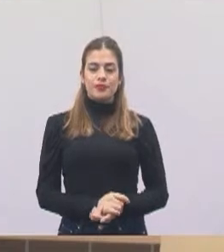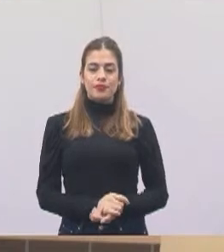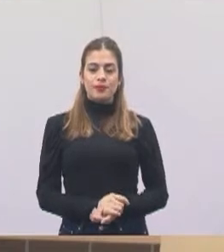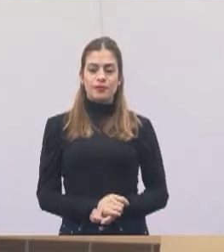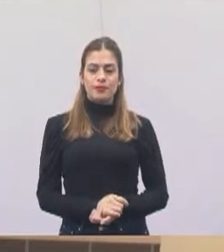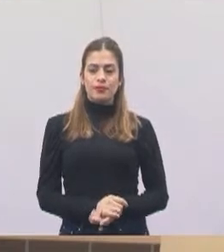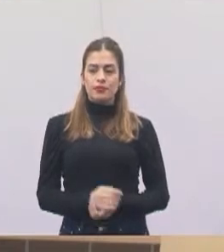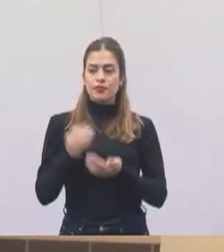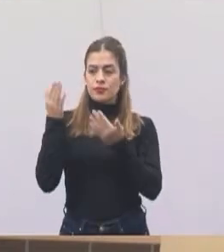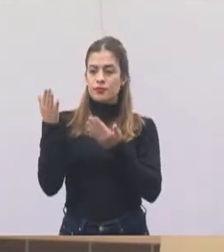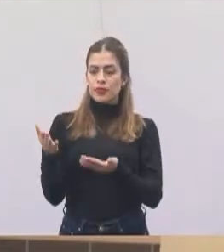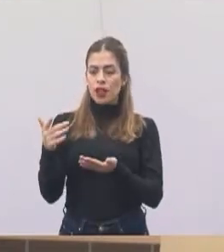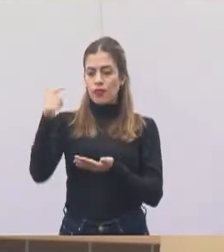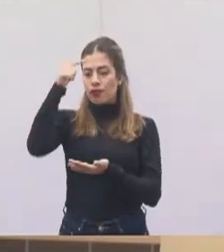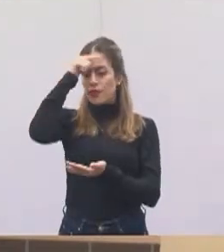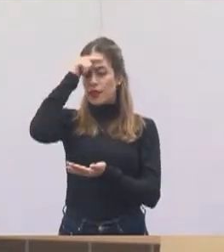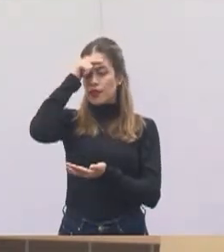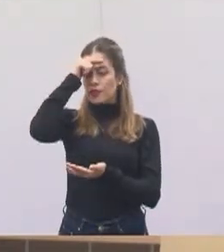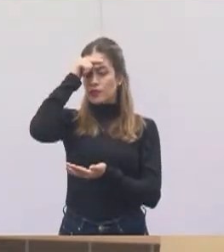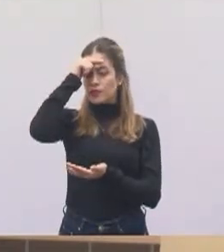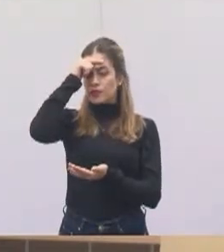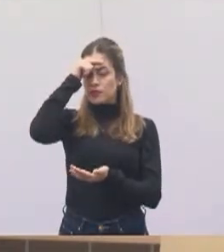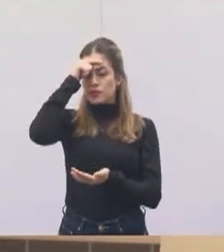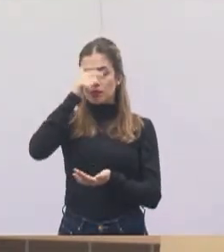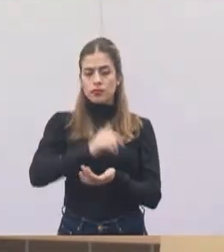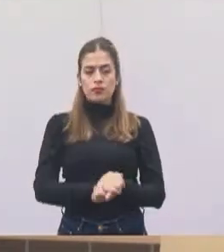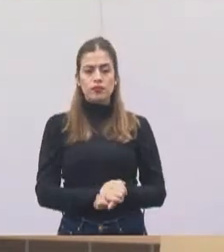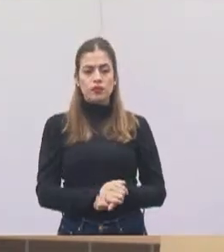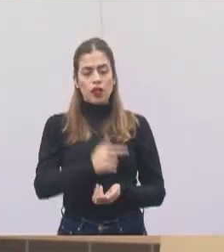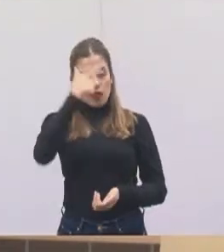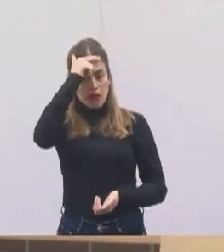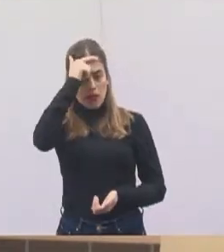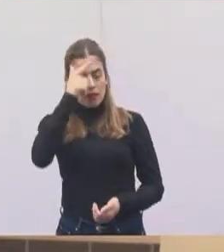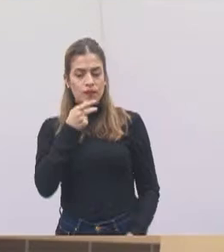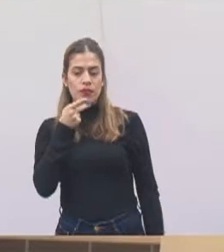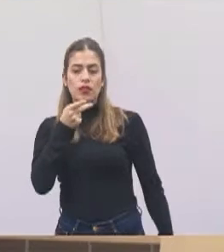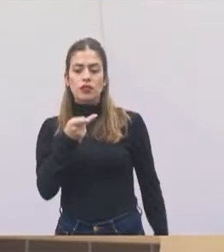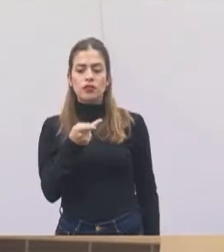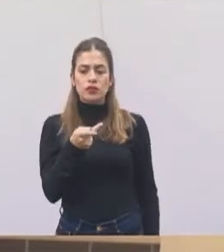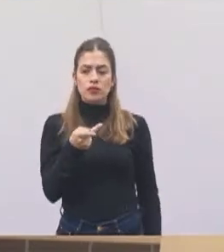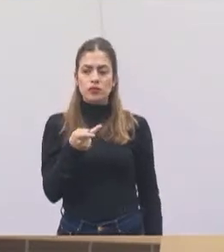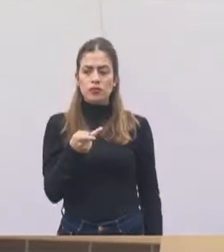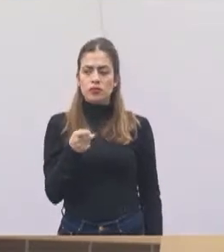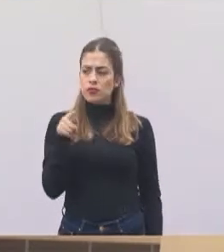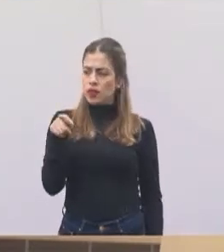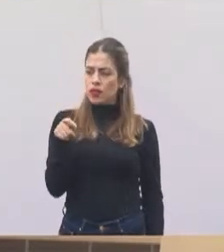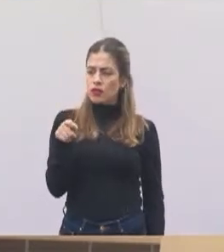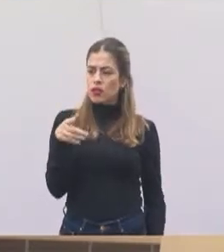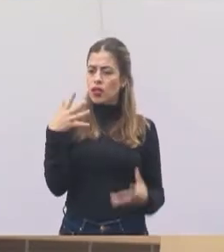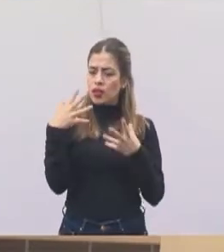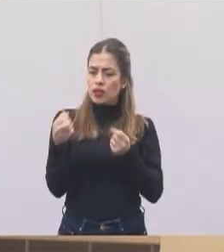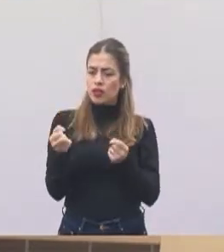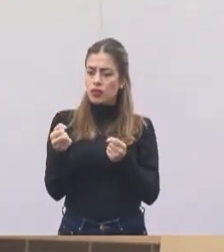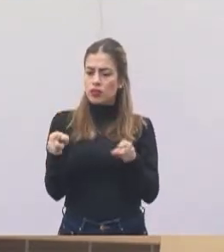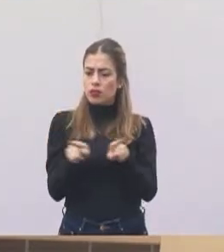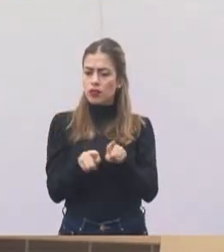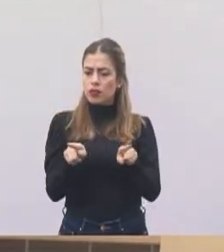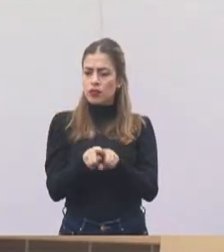da Vossa Excelência, senhor Flavinho, eu acho assim, o senhor aceitou também conversar com o